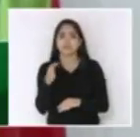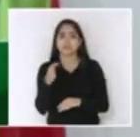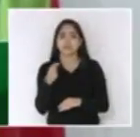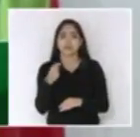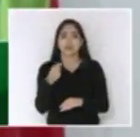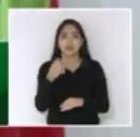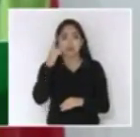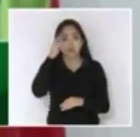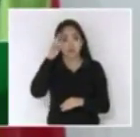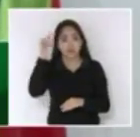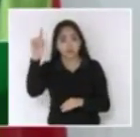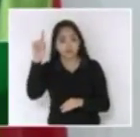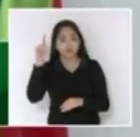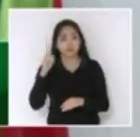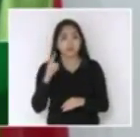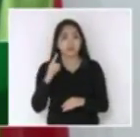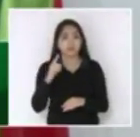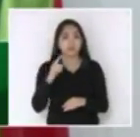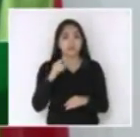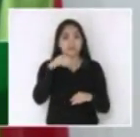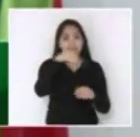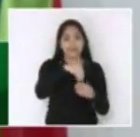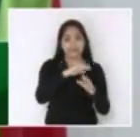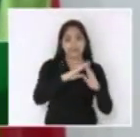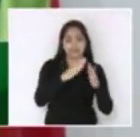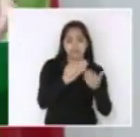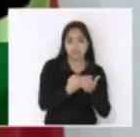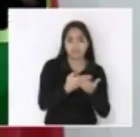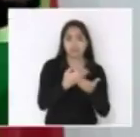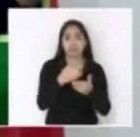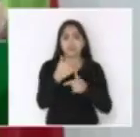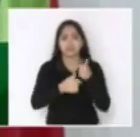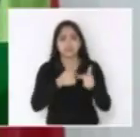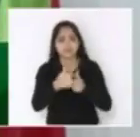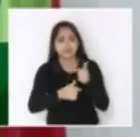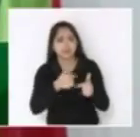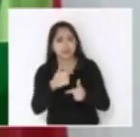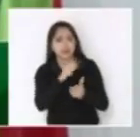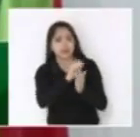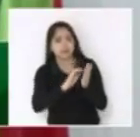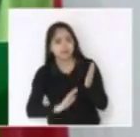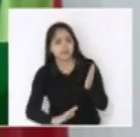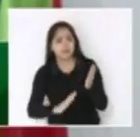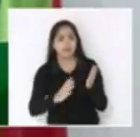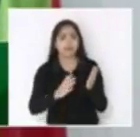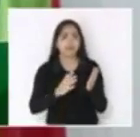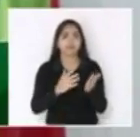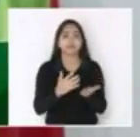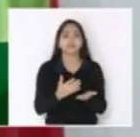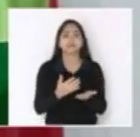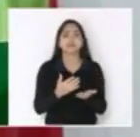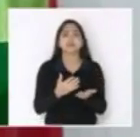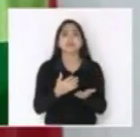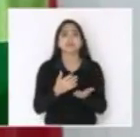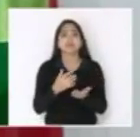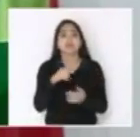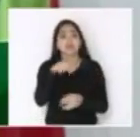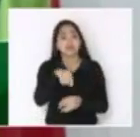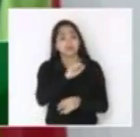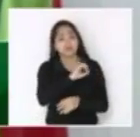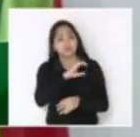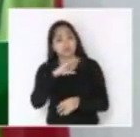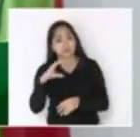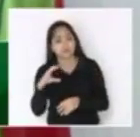dia, atividades de plantio de árvores, como acontece, né, no Brasil e também, sem dúvida nenhuma, no estado de Santa